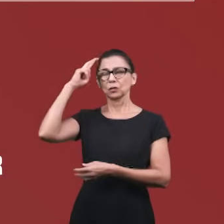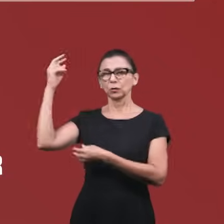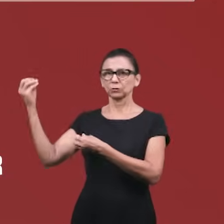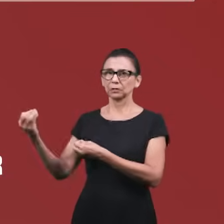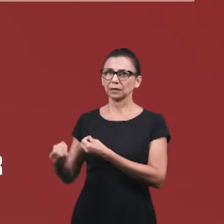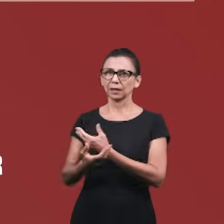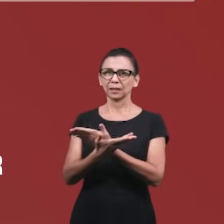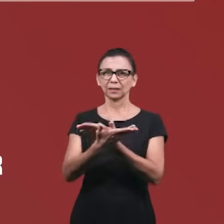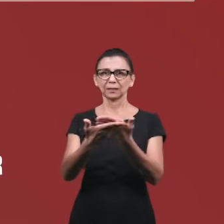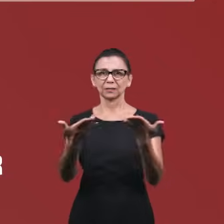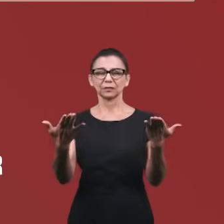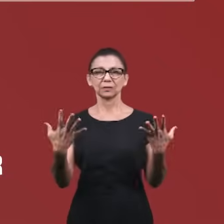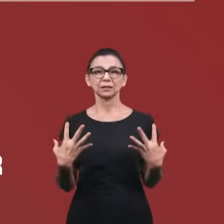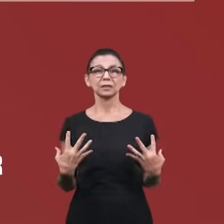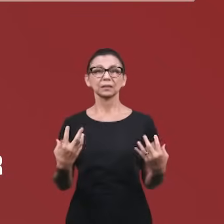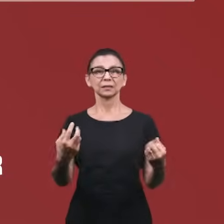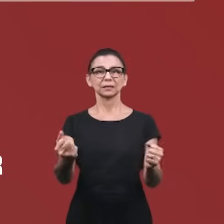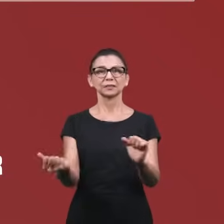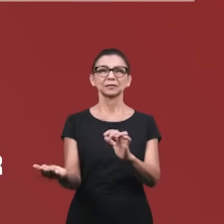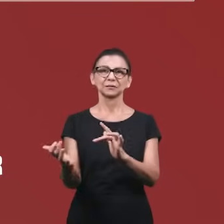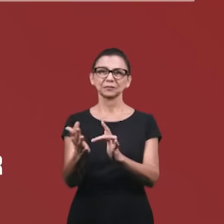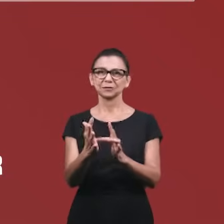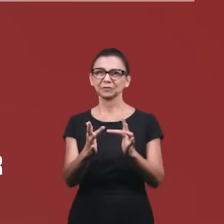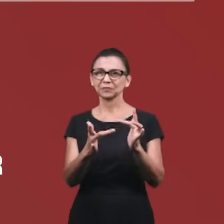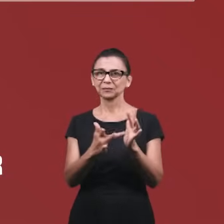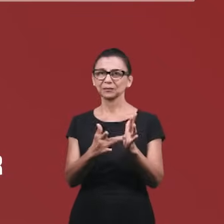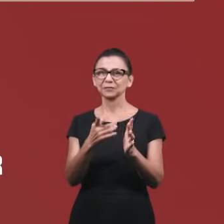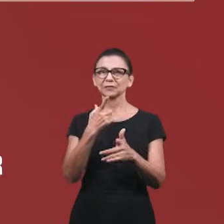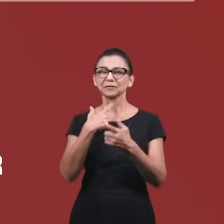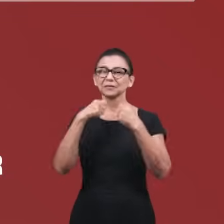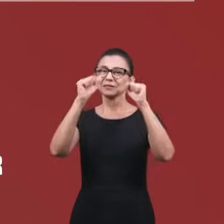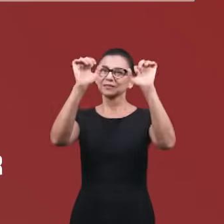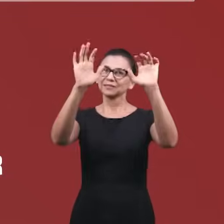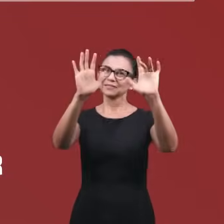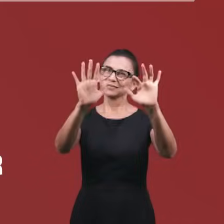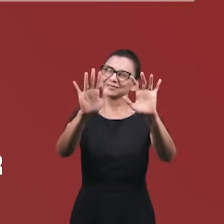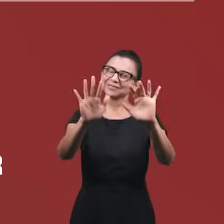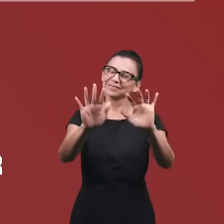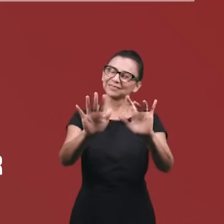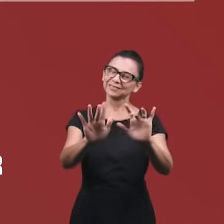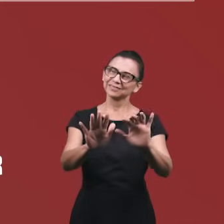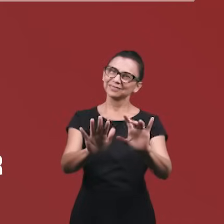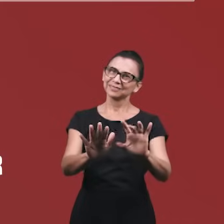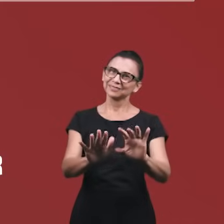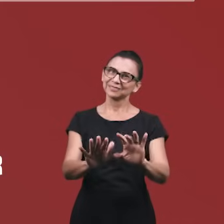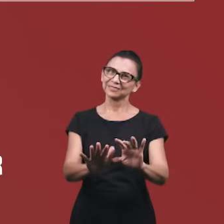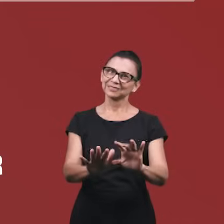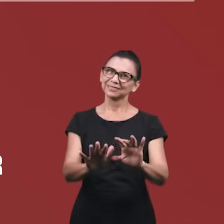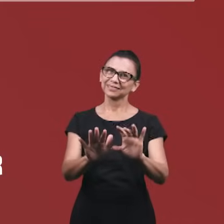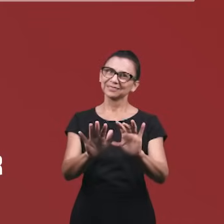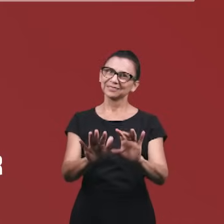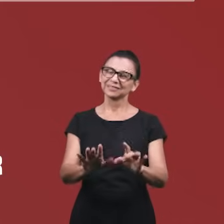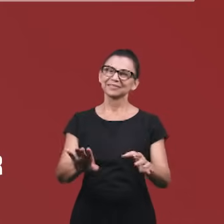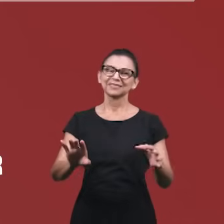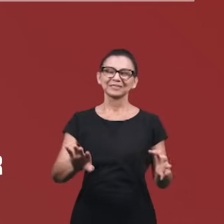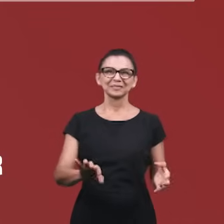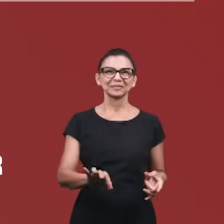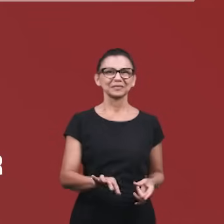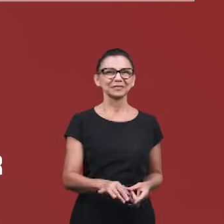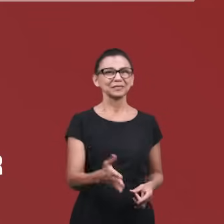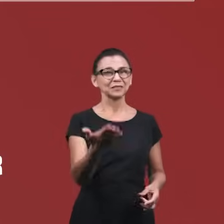quer te abençoar venham todos já a